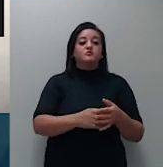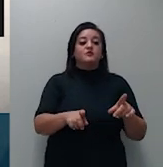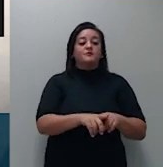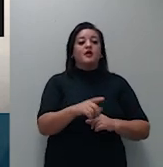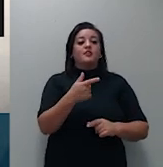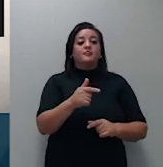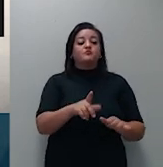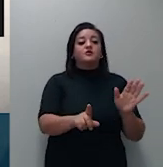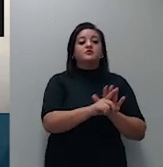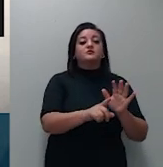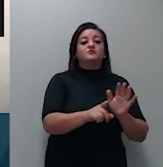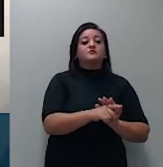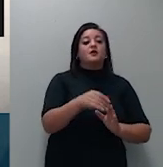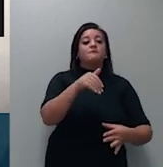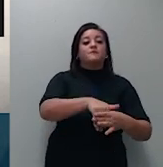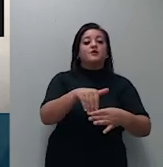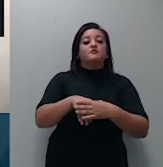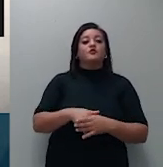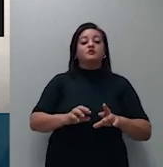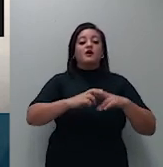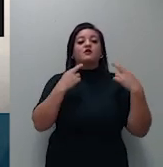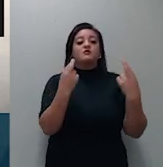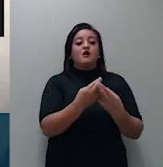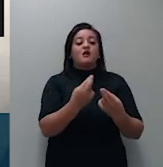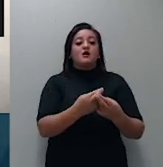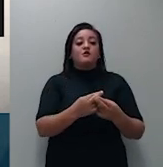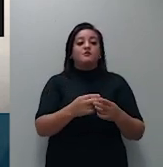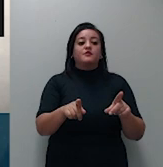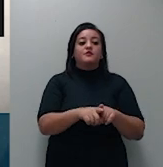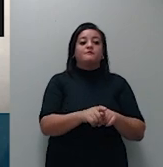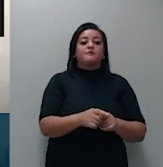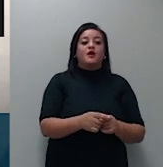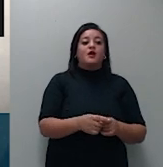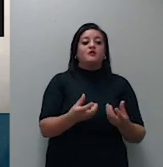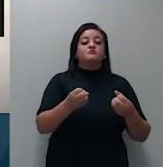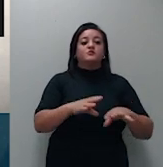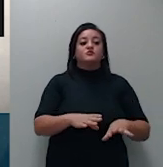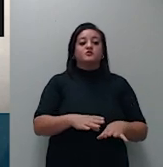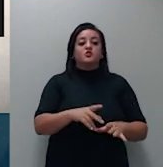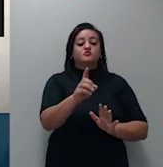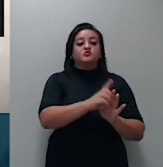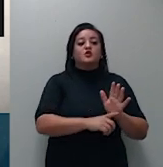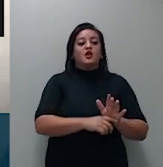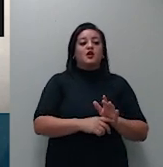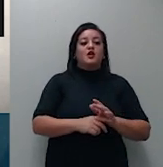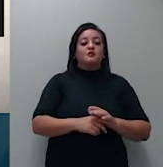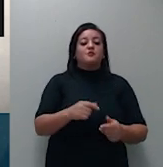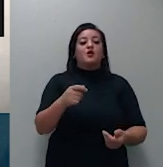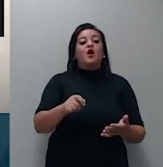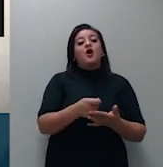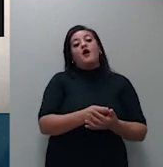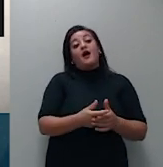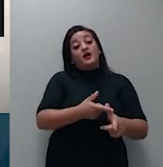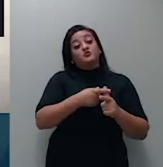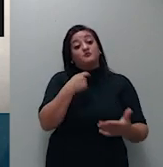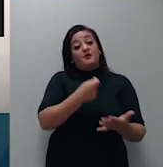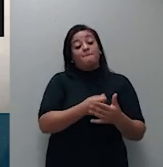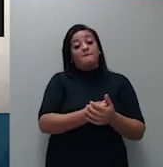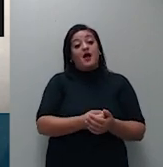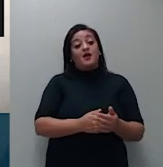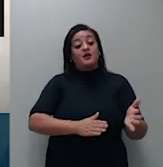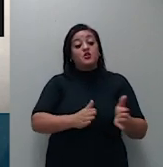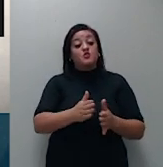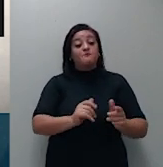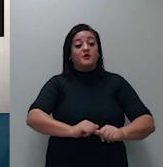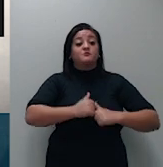prossigo não terá legitimidade para votar em assembleia e perderá o direito de ver o seu crédito ser pago dentro da